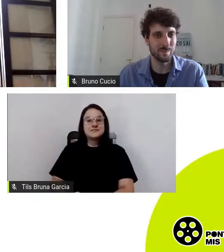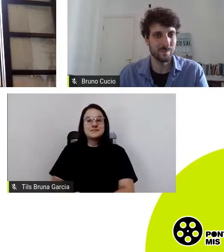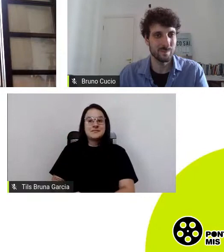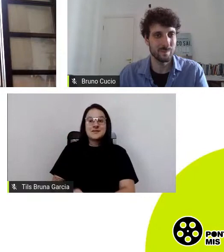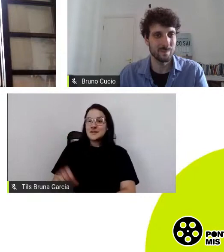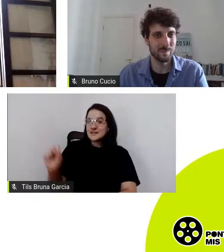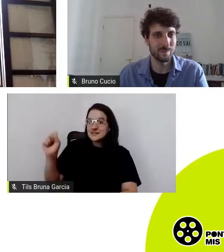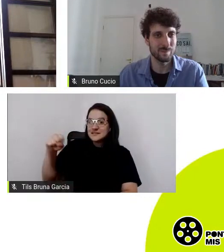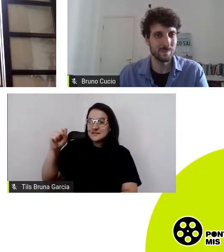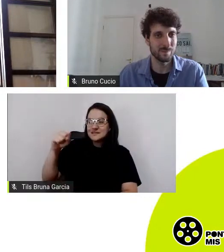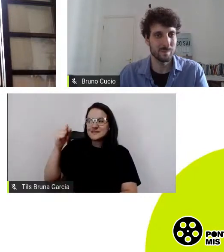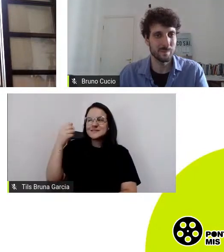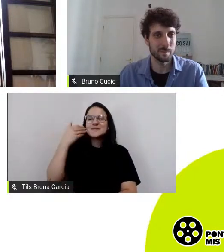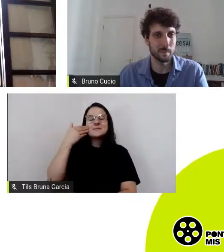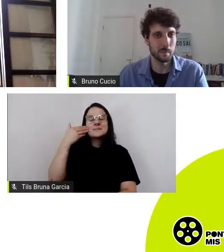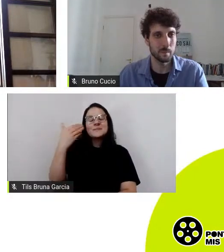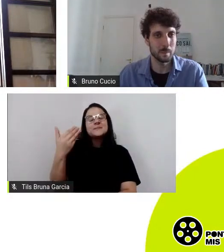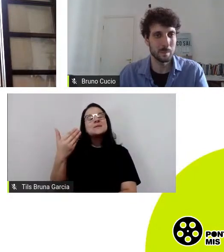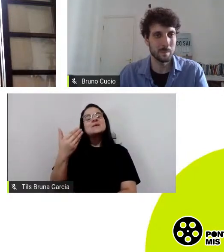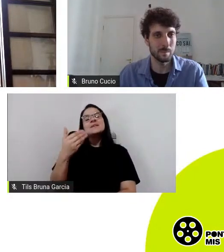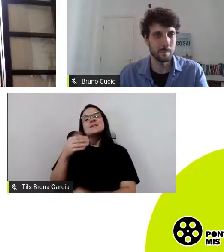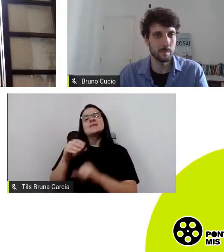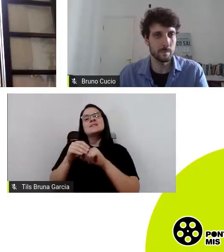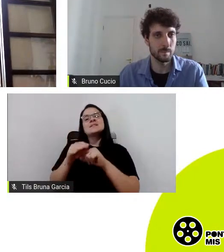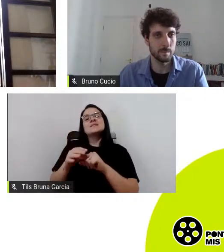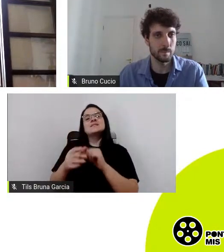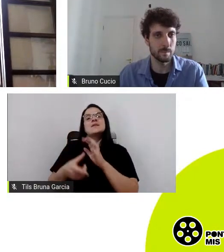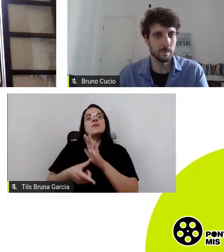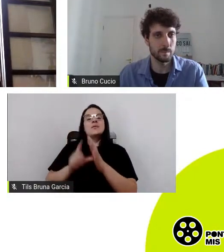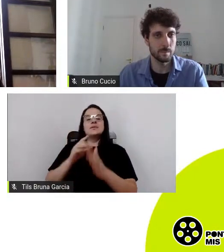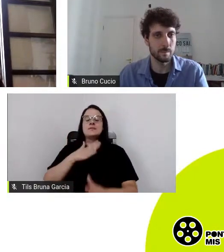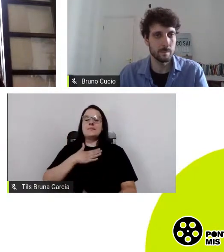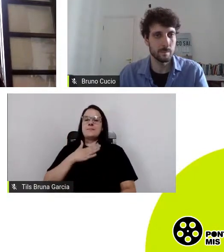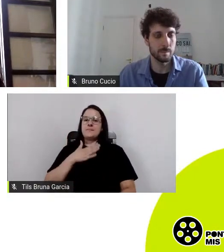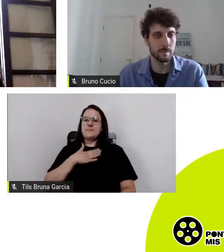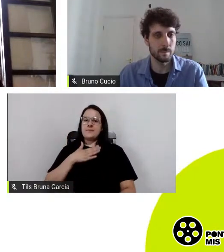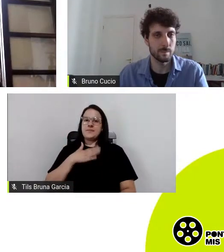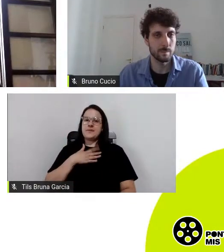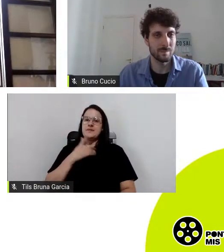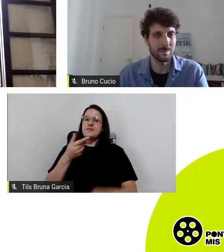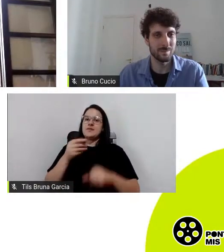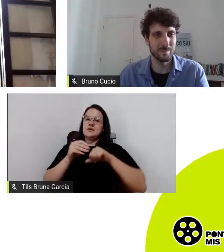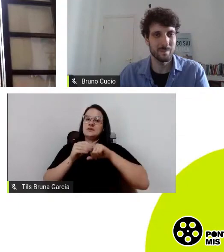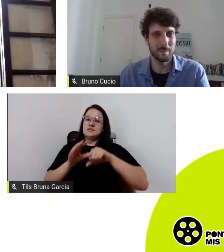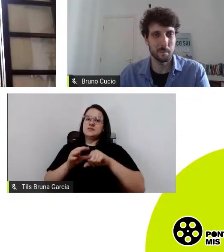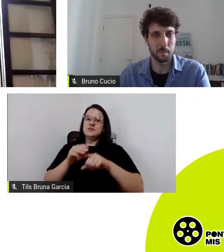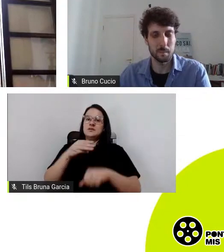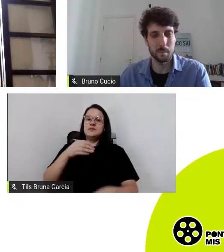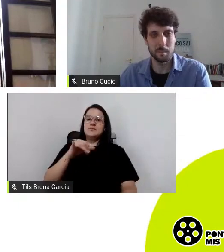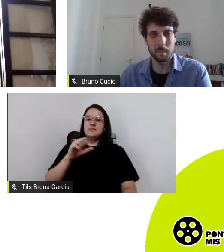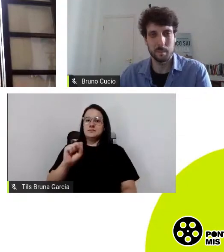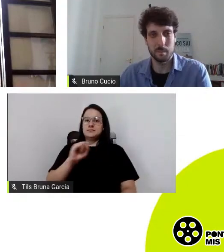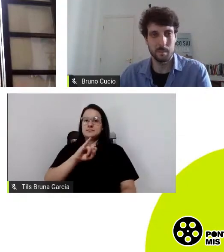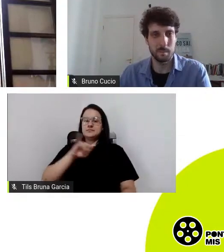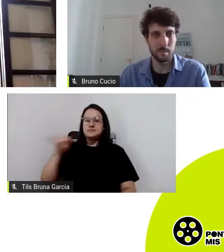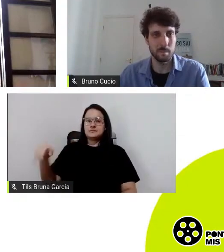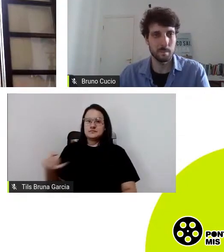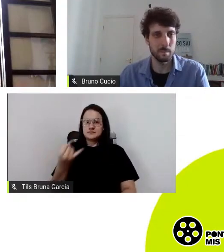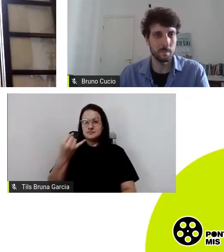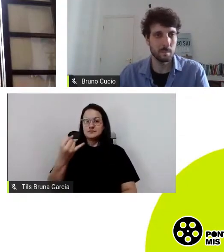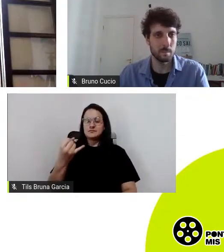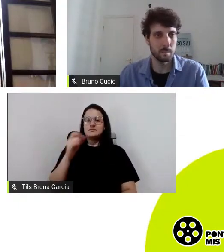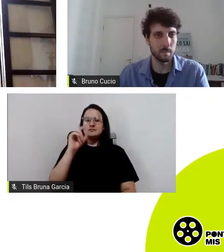Exatamente, belíssima indicação também. Antes de dar minha indicação, né, eu só vou dar uma dica que nosso mês de janeiro será todo dedicado